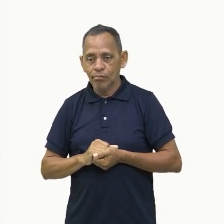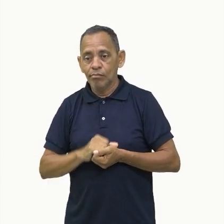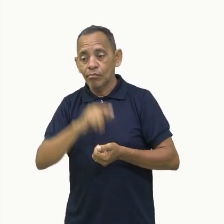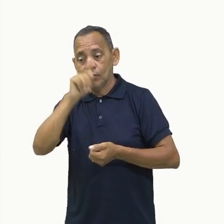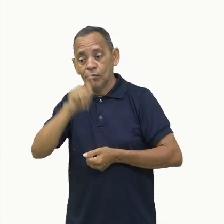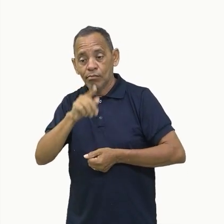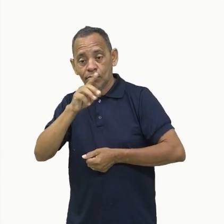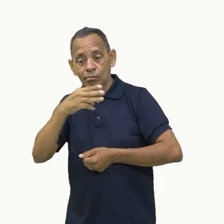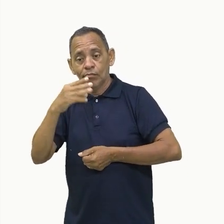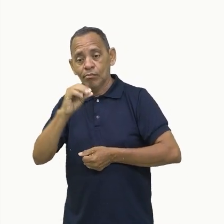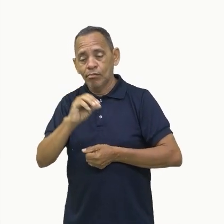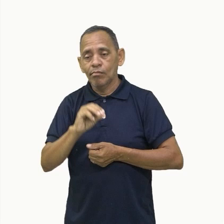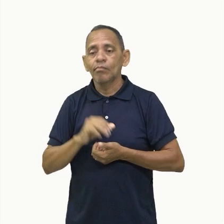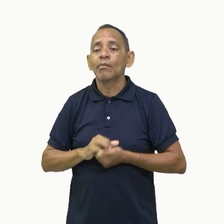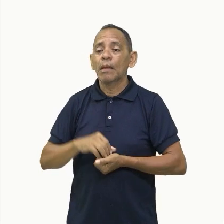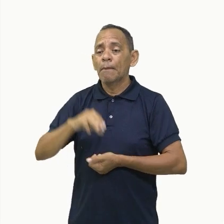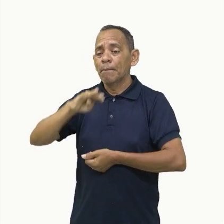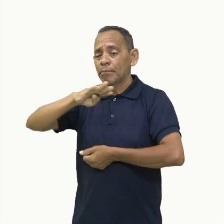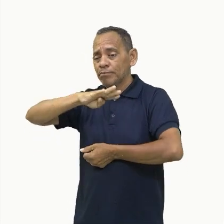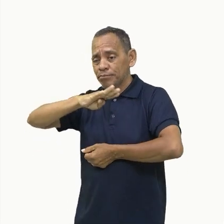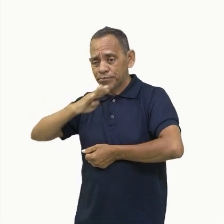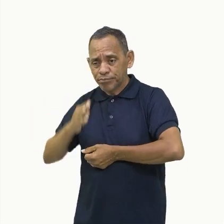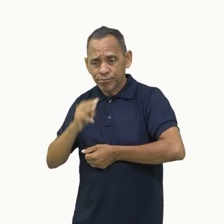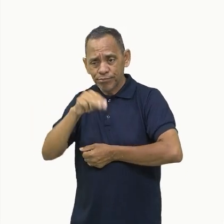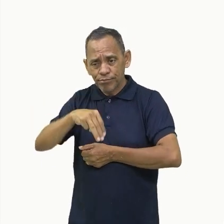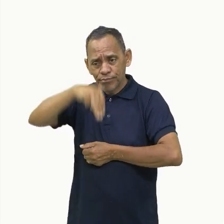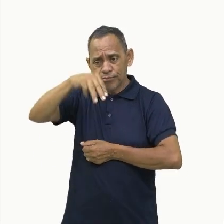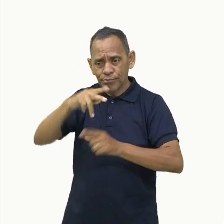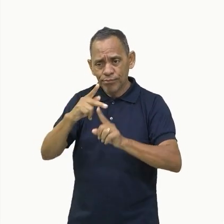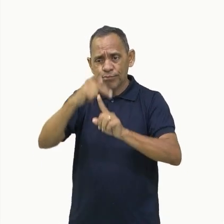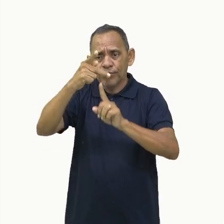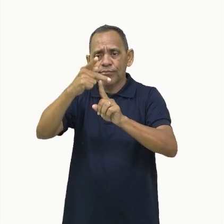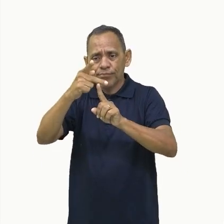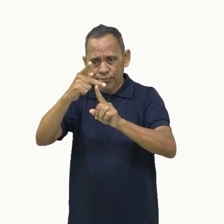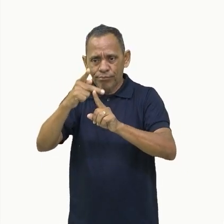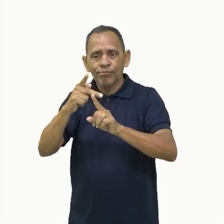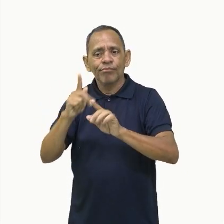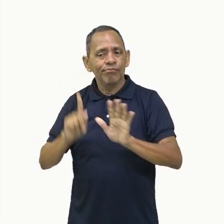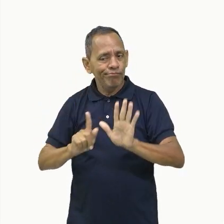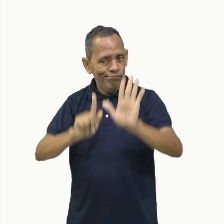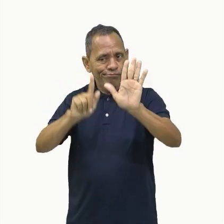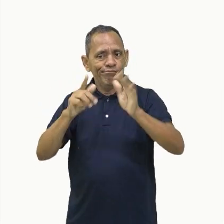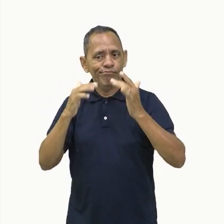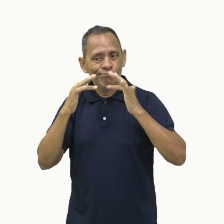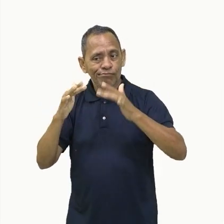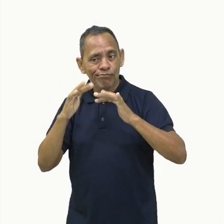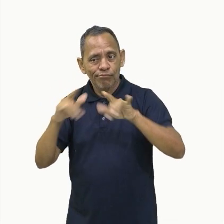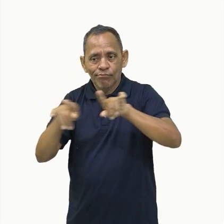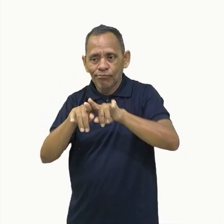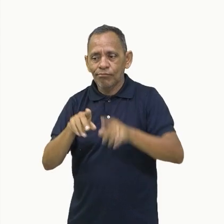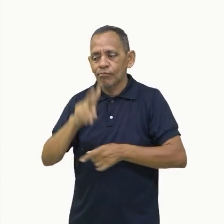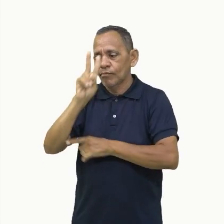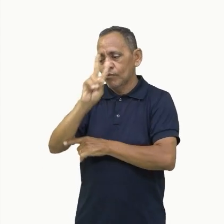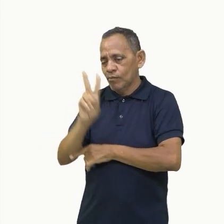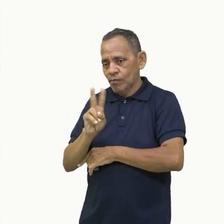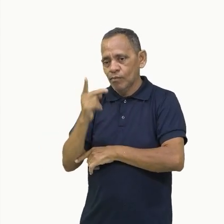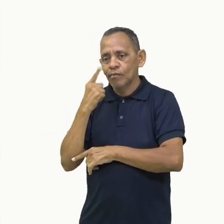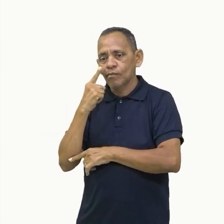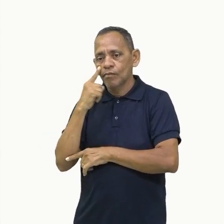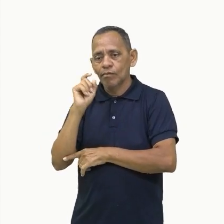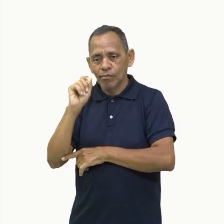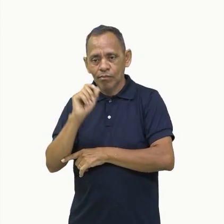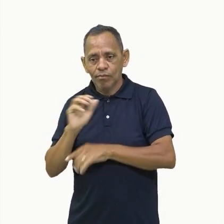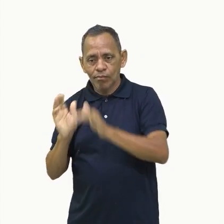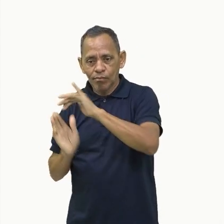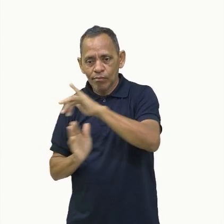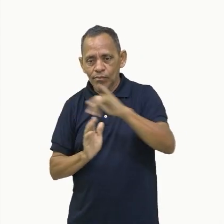metros cúbicos por ano, essa produção do gás natural, tá? E a Venezuela, a gente vai observar, né,